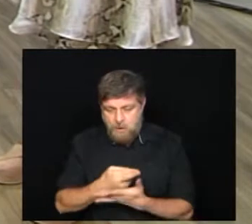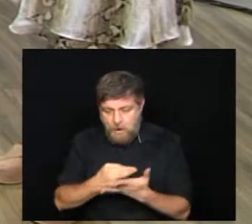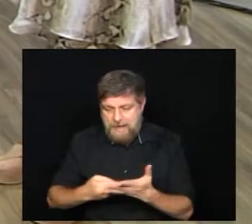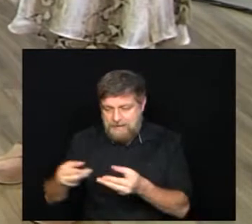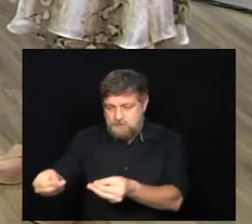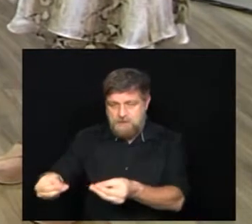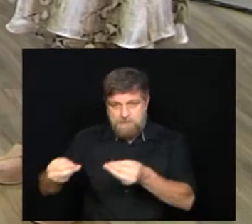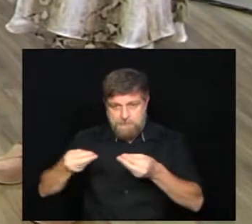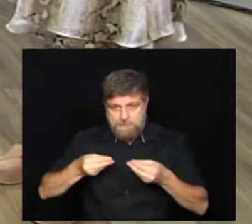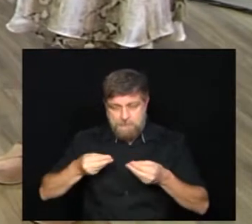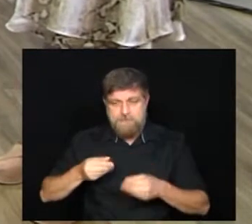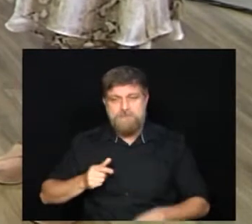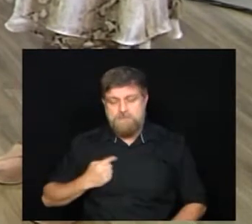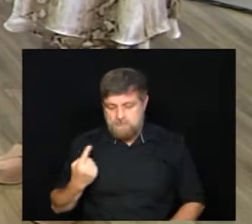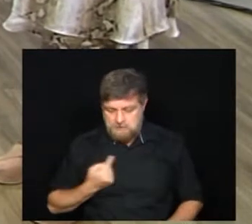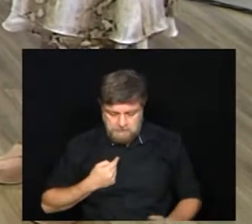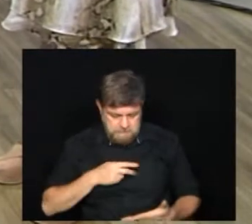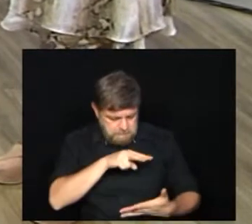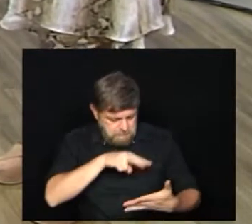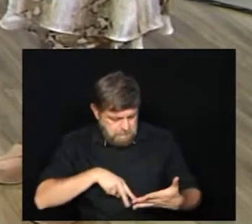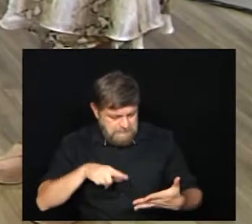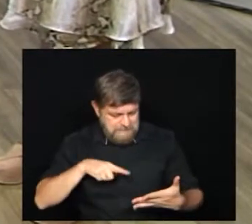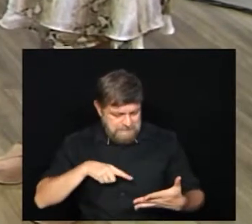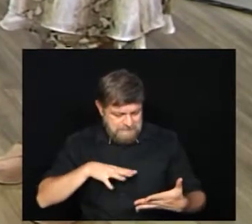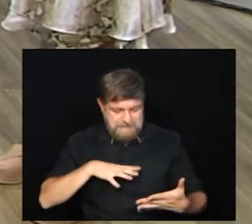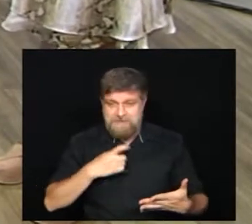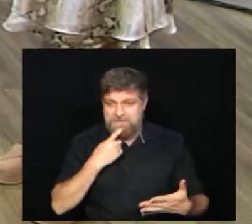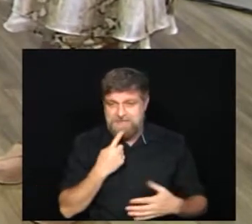pela Prefeitura, nós temos na cidade